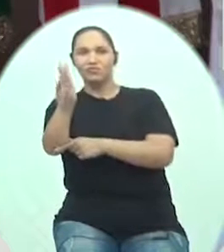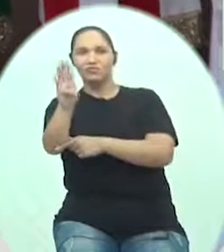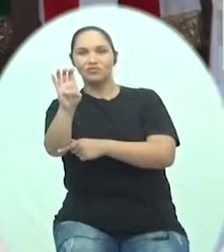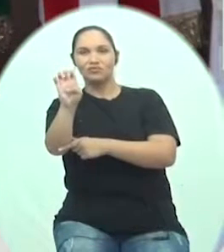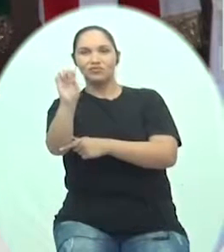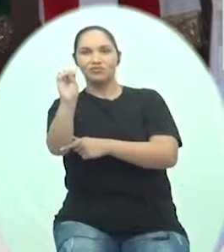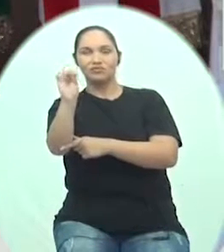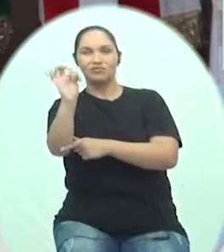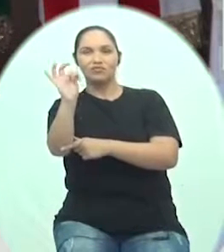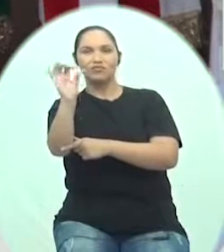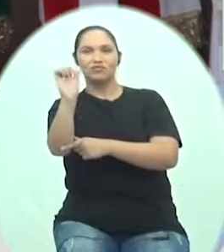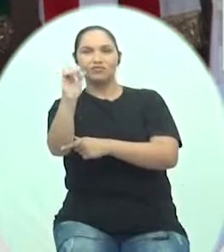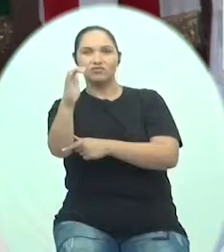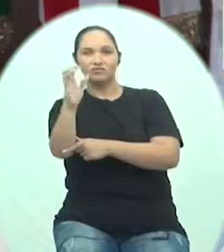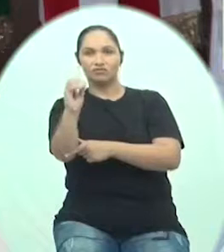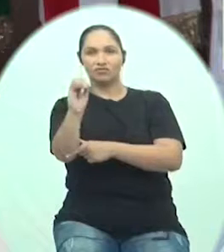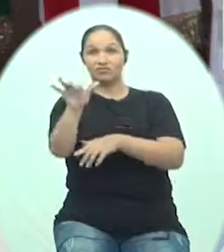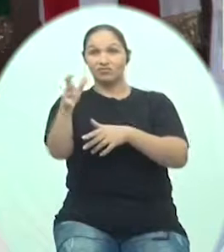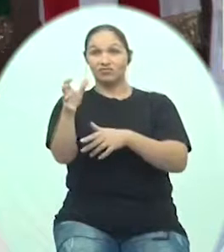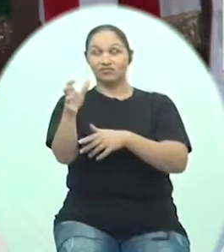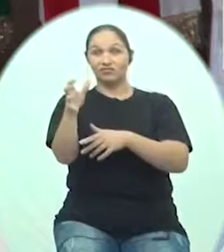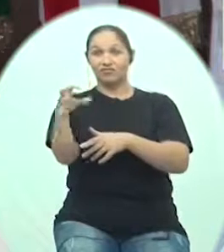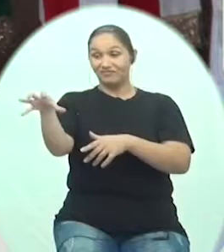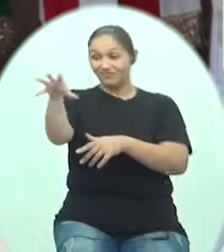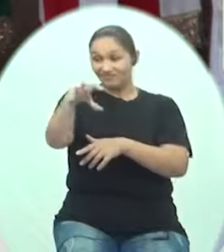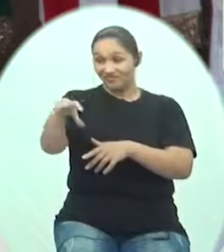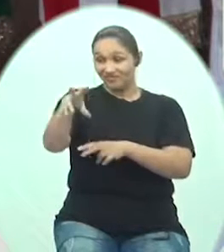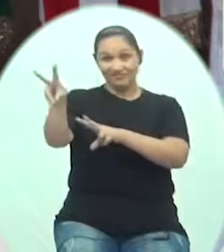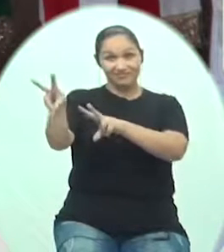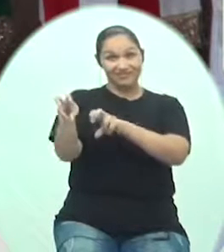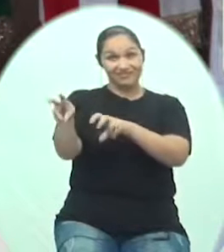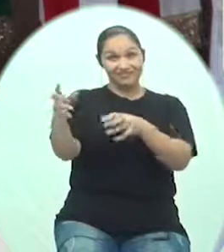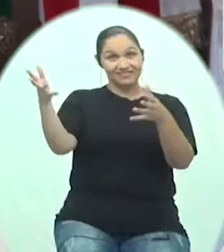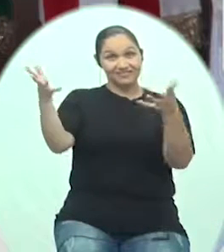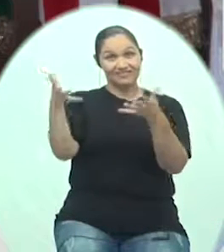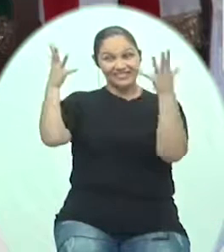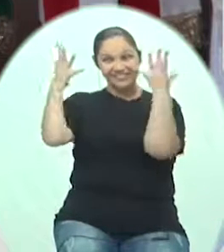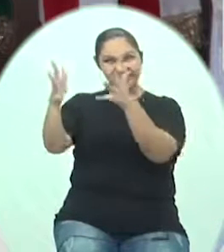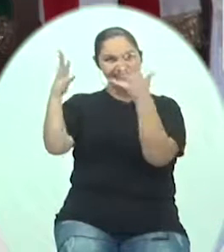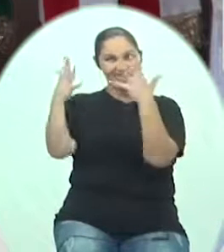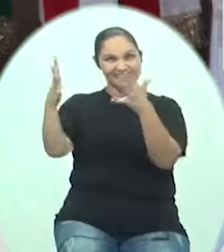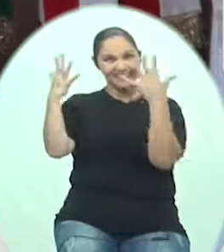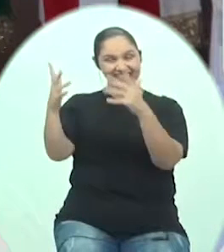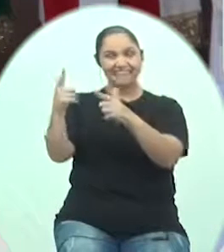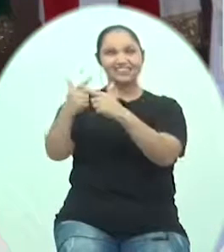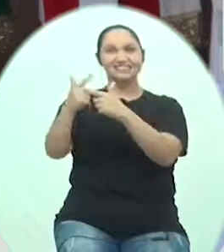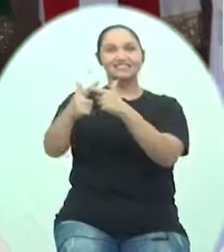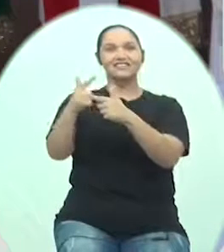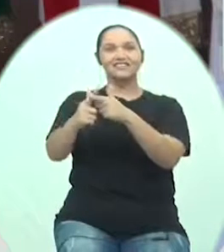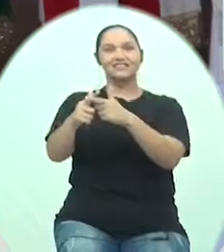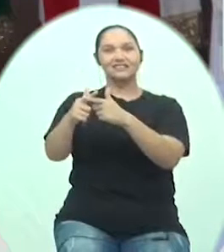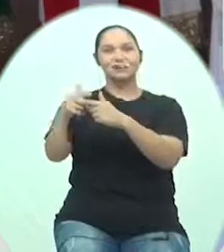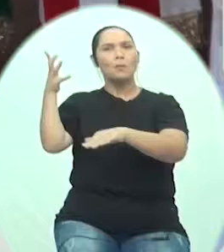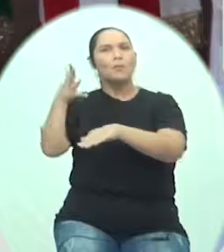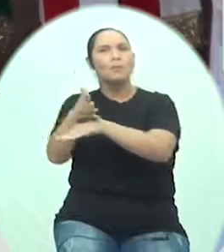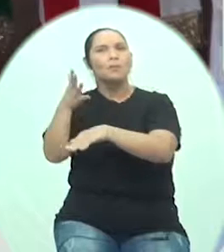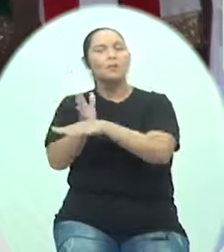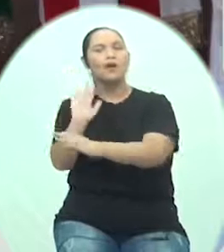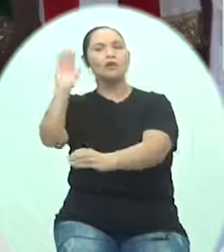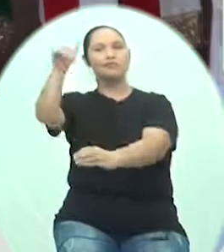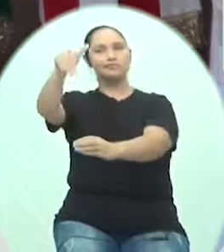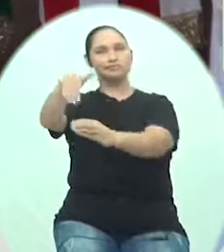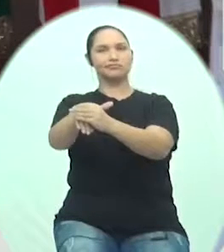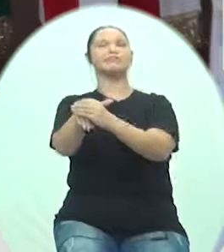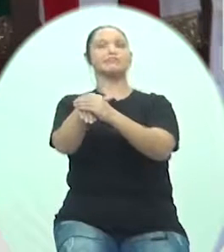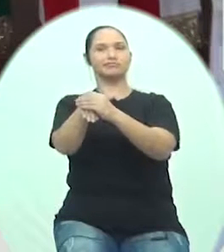de parabéns poder contribuir com essa administração e votar maciçamente no Valmir Rampinelli